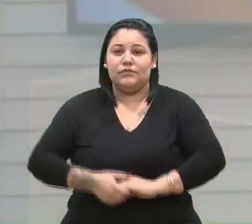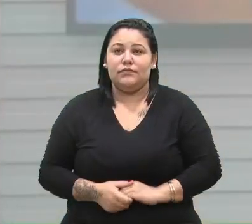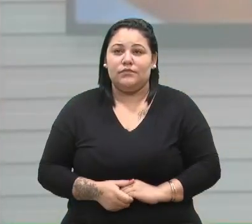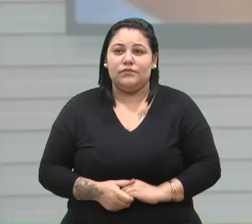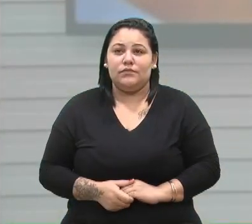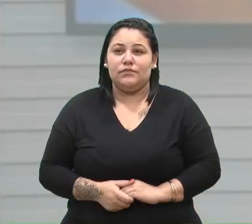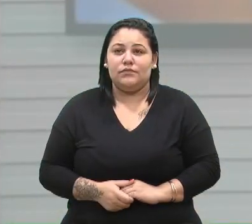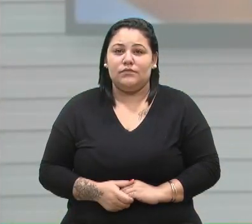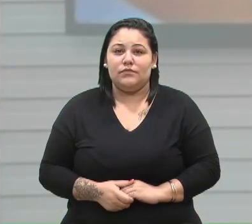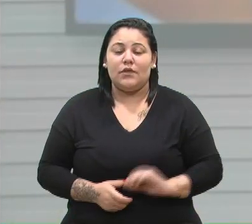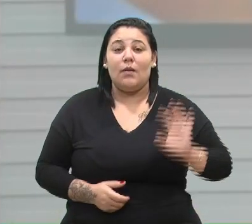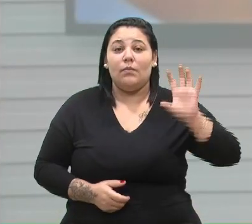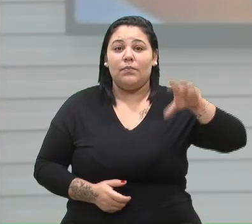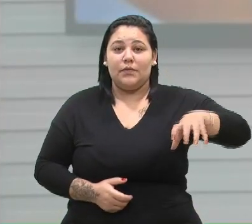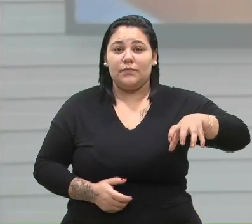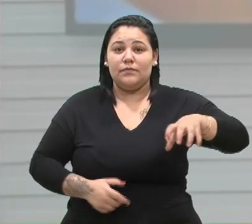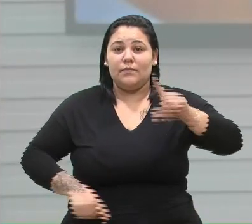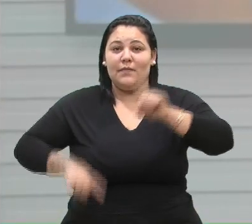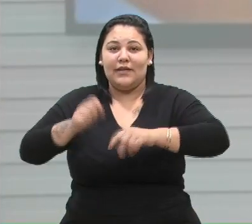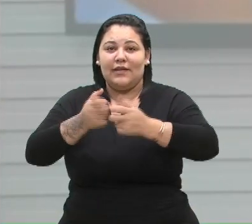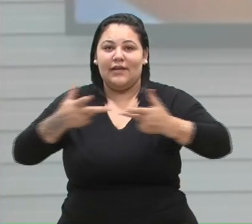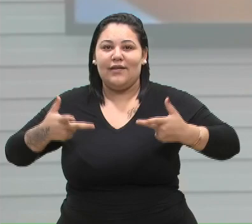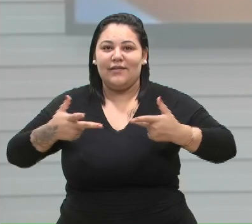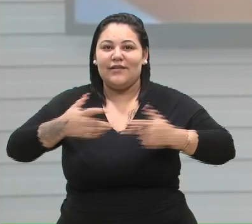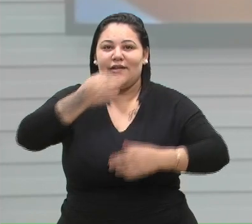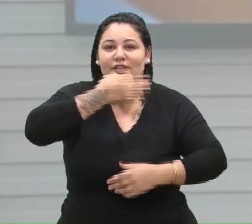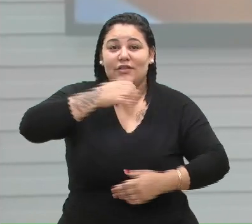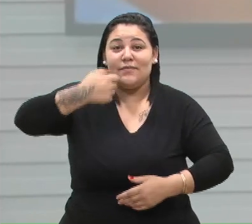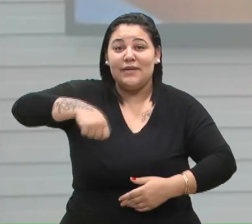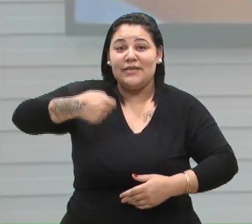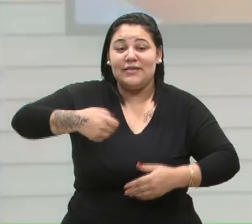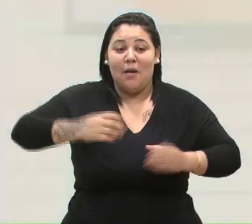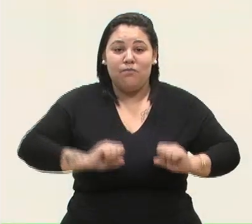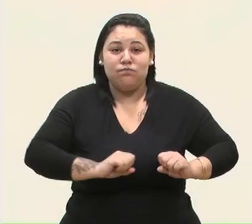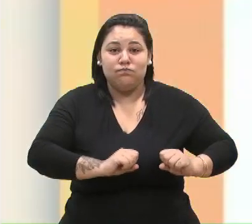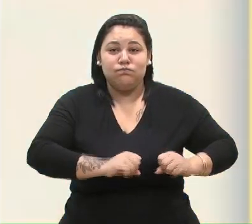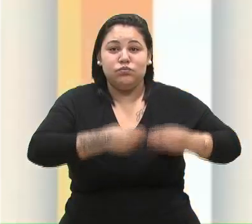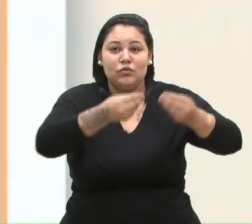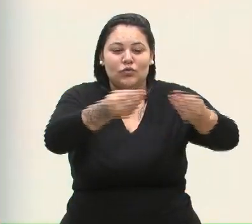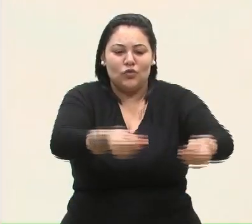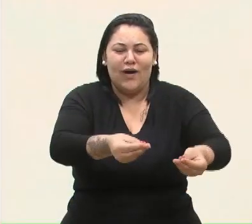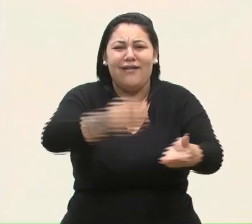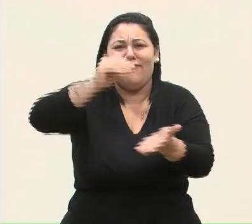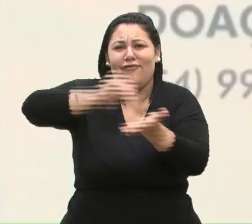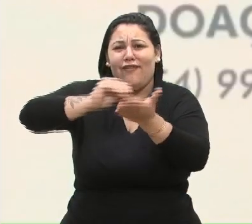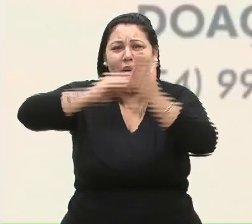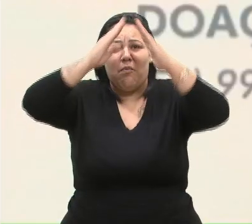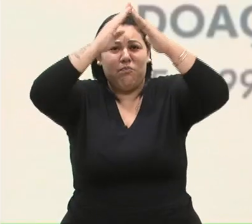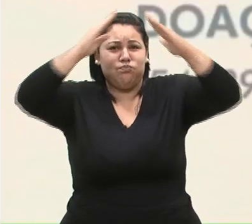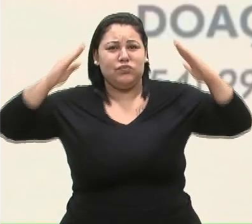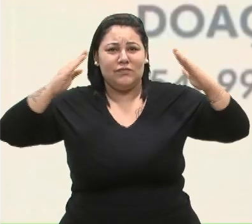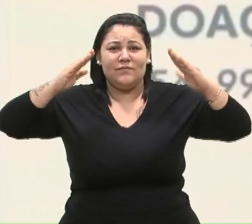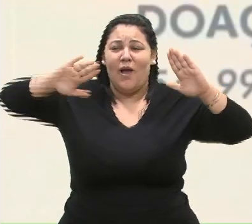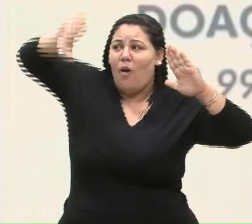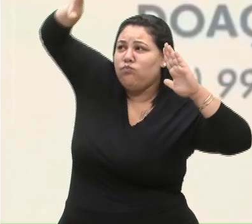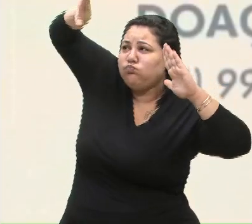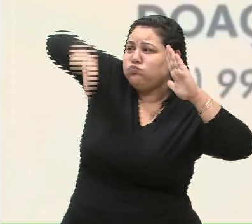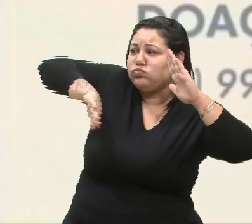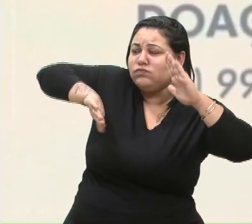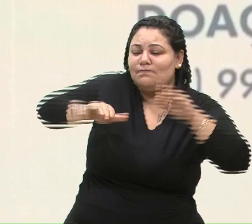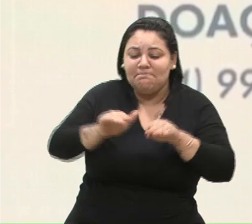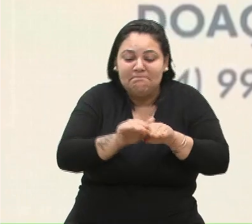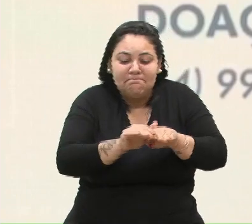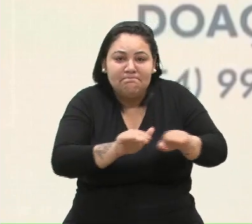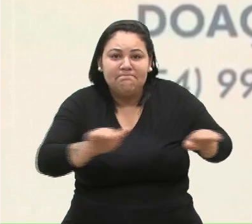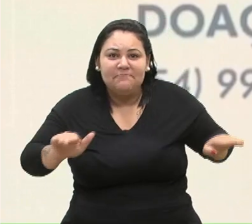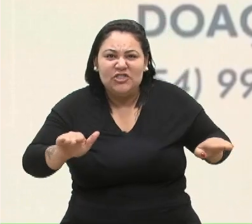de Caxias do Sul precisa de doações para construções. Faltam telhas, azulejos, pisos cerâmicos,